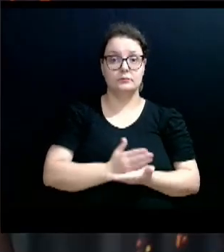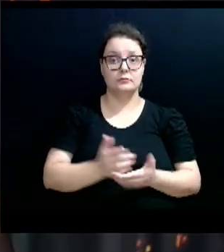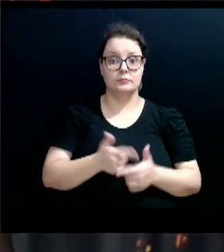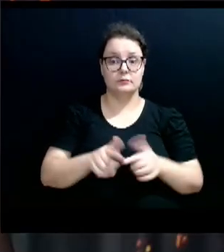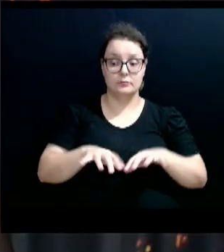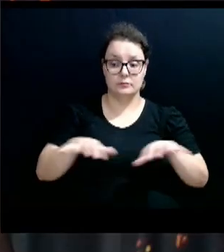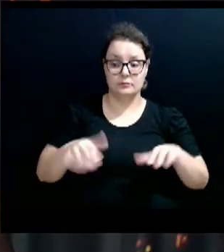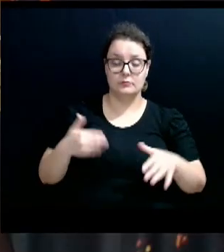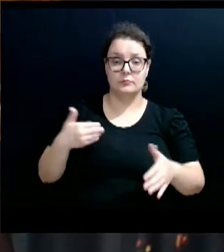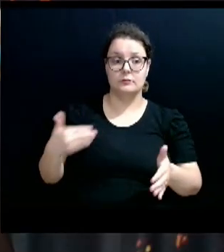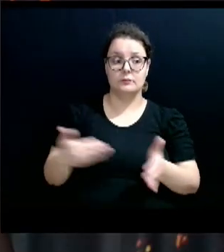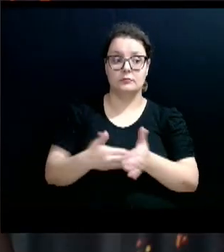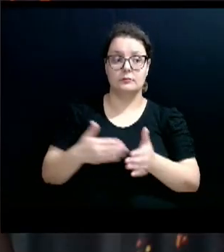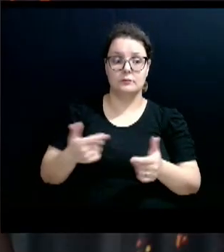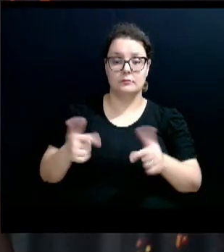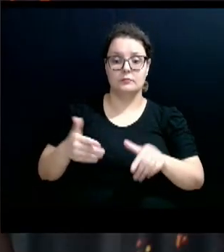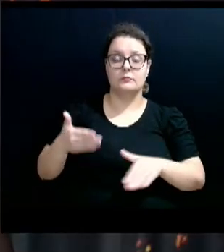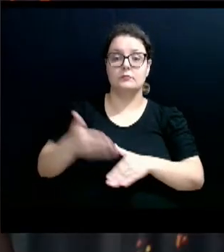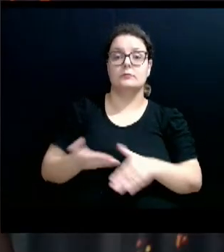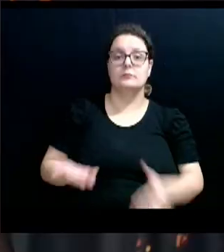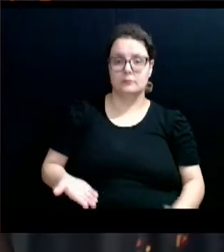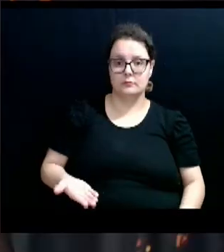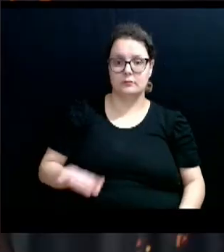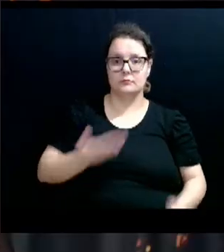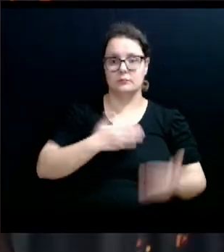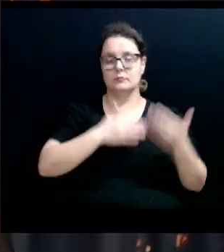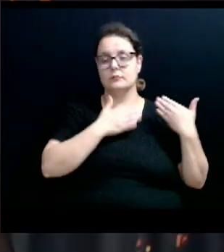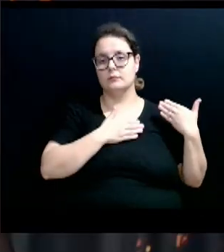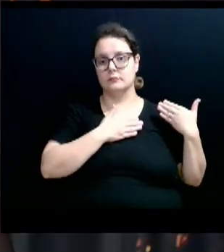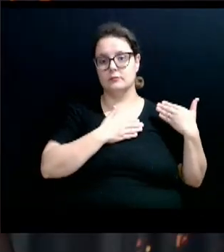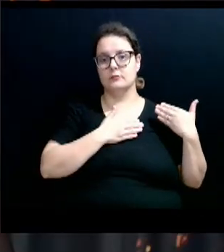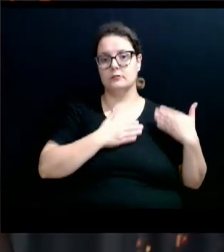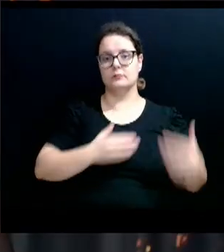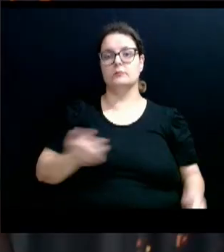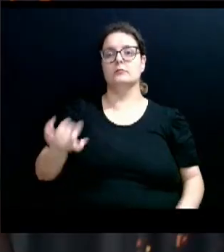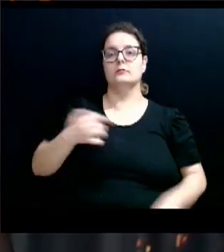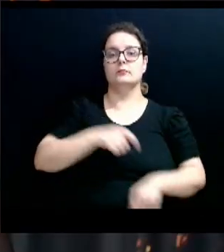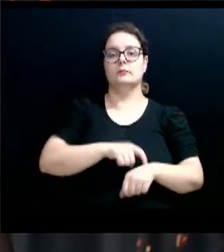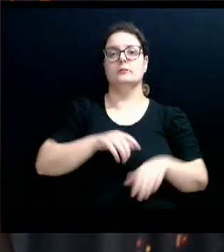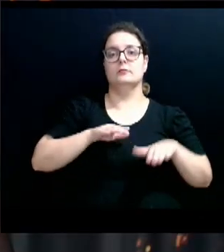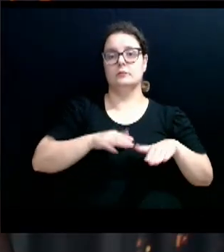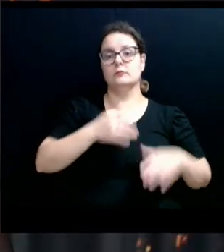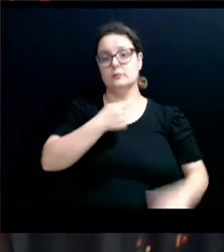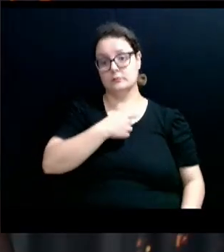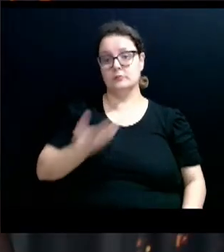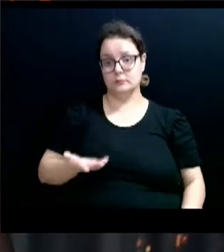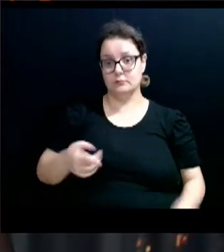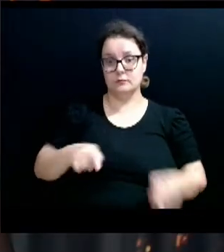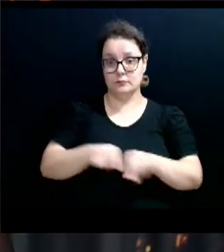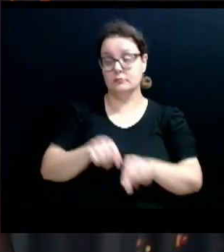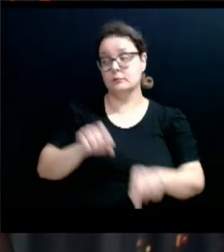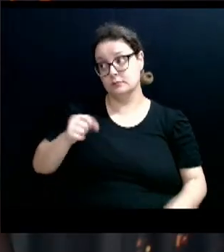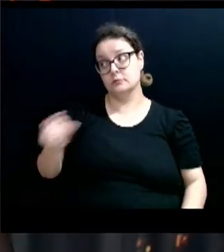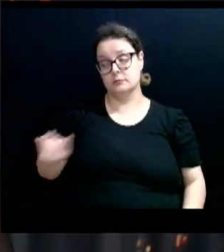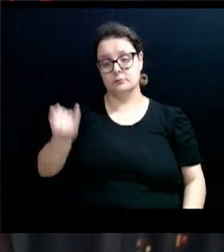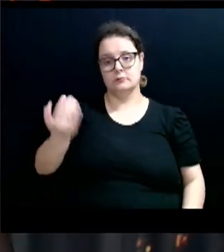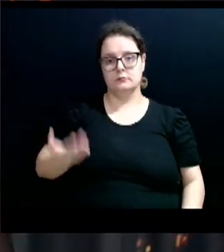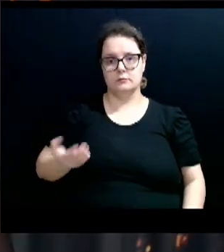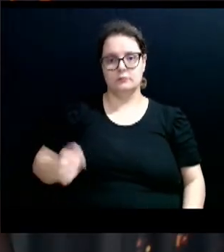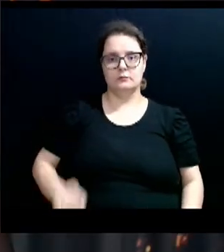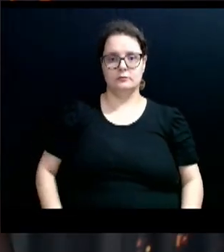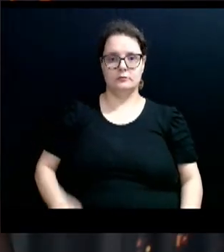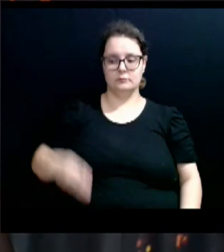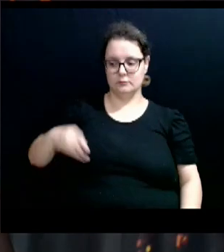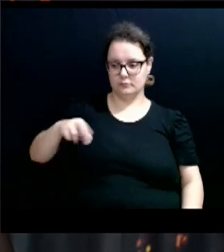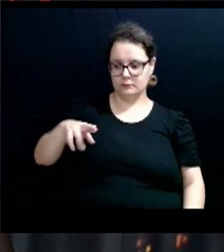né? Então, assim, até onde eu vou no passado. Em quanto tempo eu fico no passado também. Sim, isso é importante. Né? A Mariana falou de